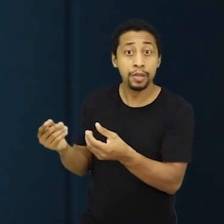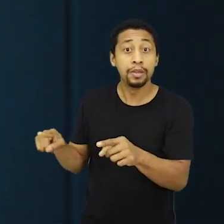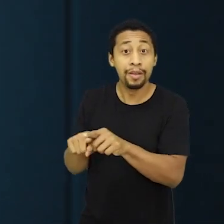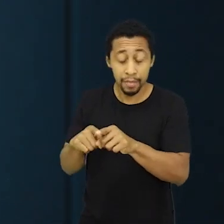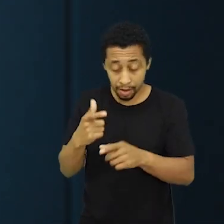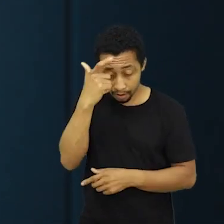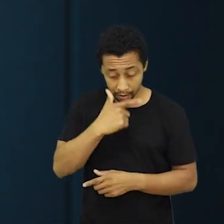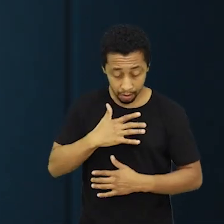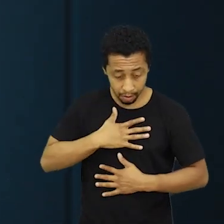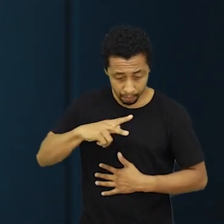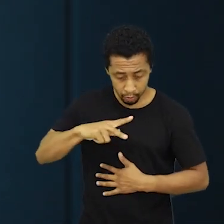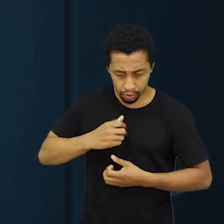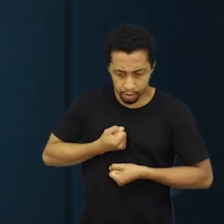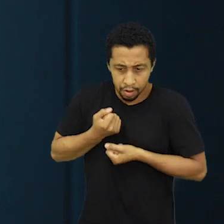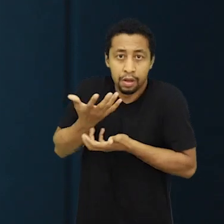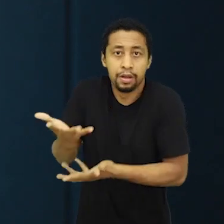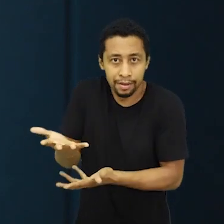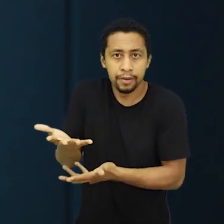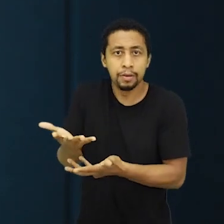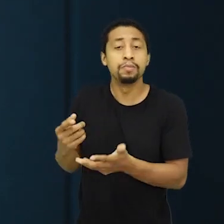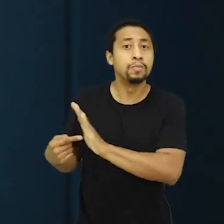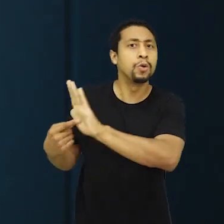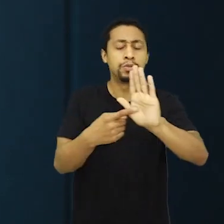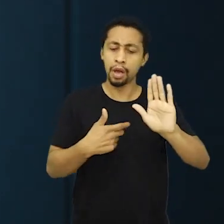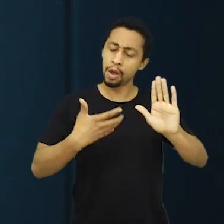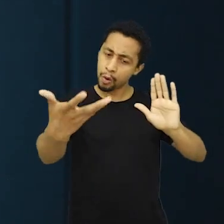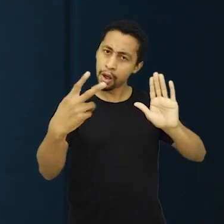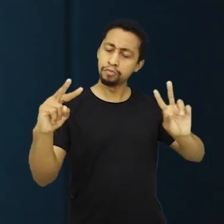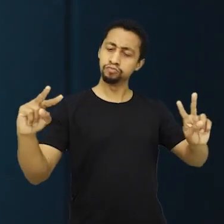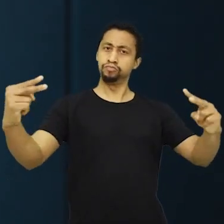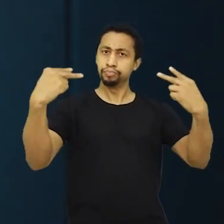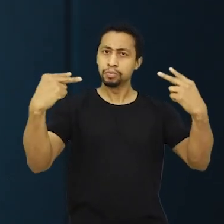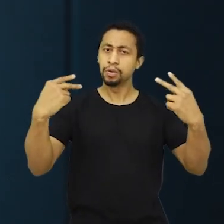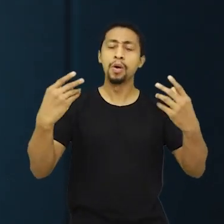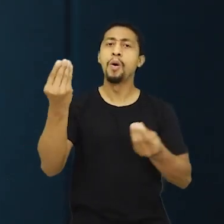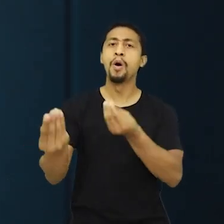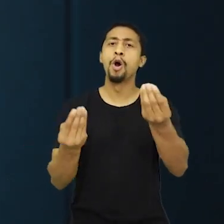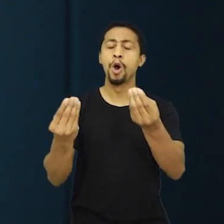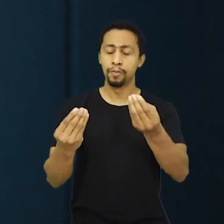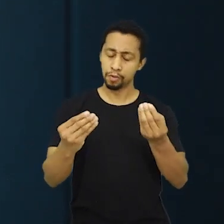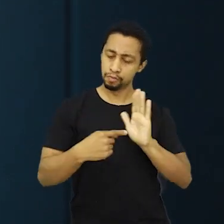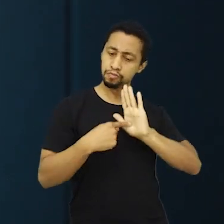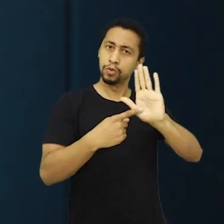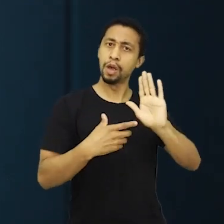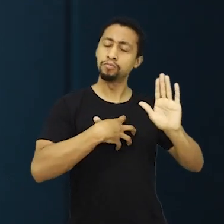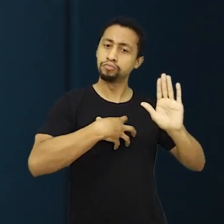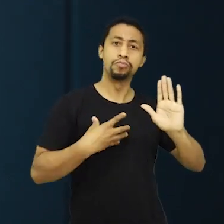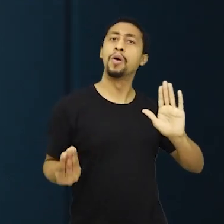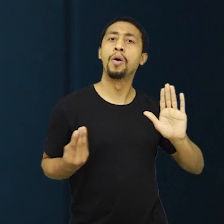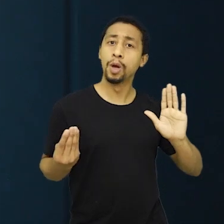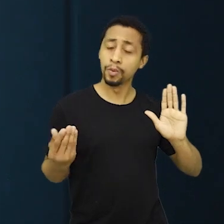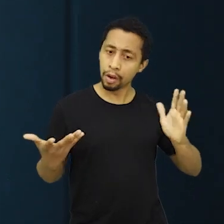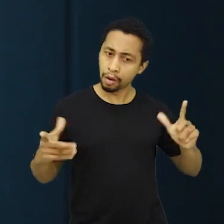e de dizer como se quer ser reconhecido ou reconhecida, como se quer ser visto, eu acho que ele é